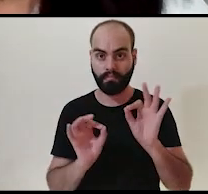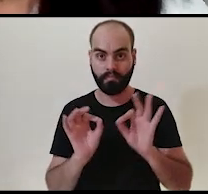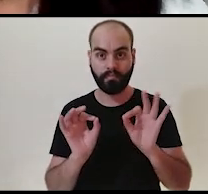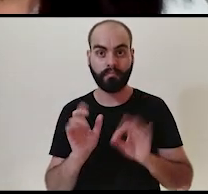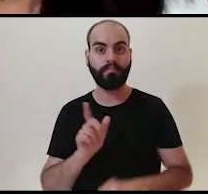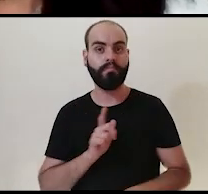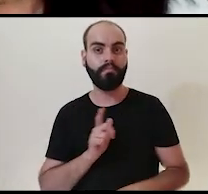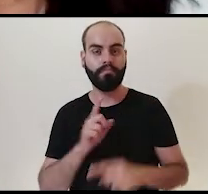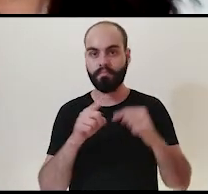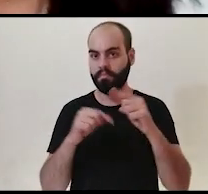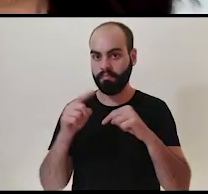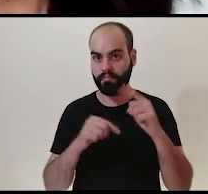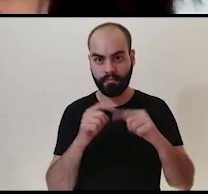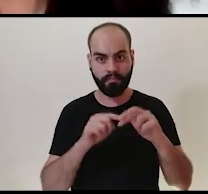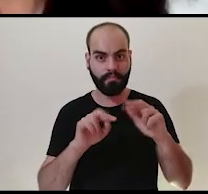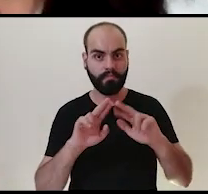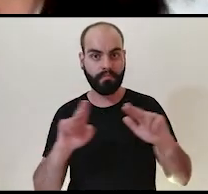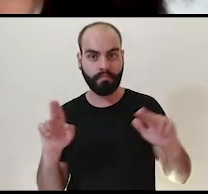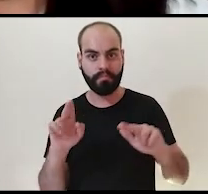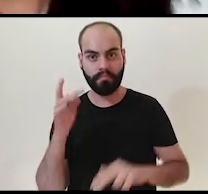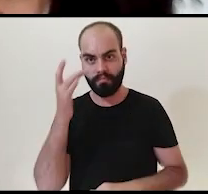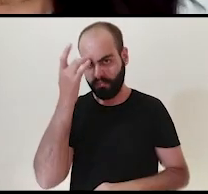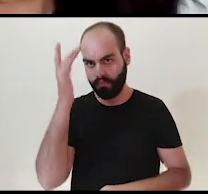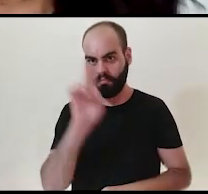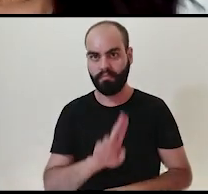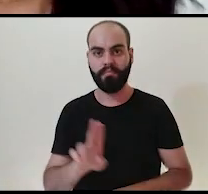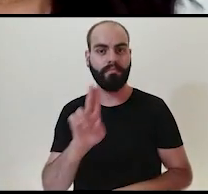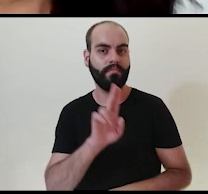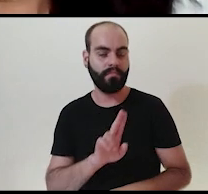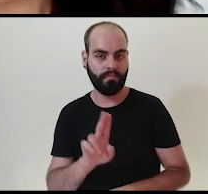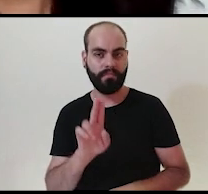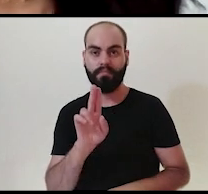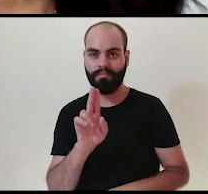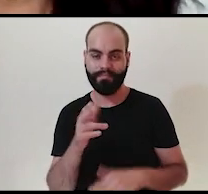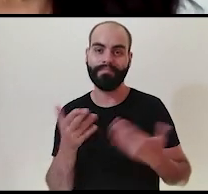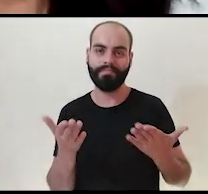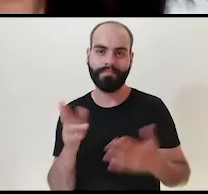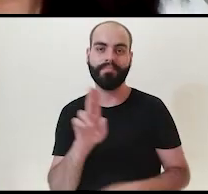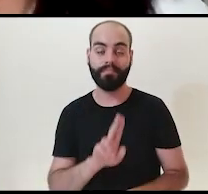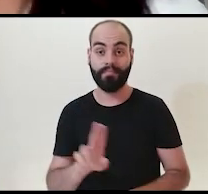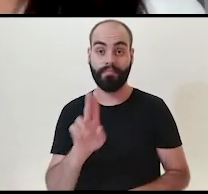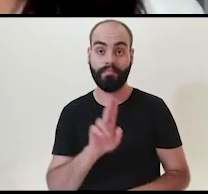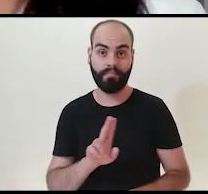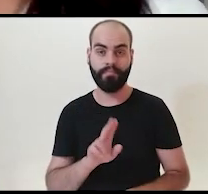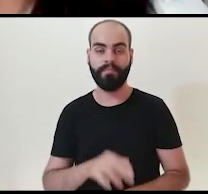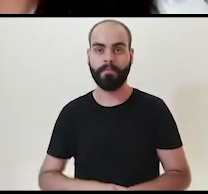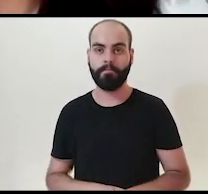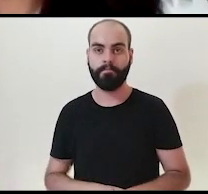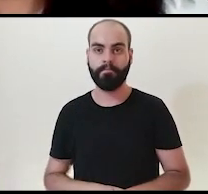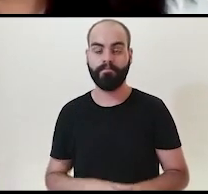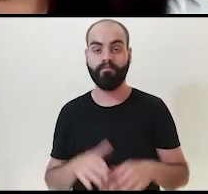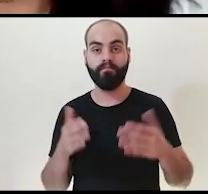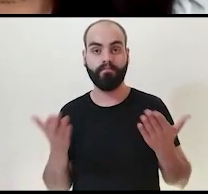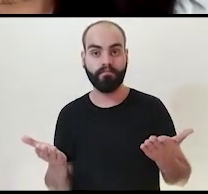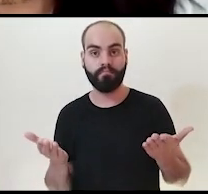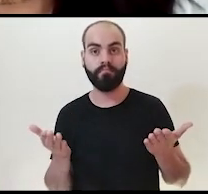essas ferramentas que são fáceis de usar, né, Sim, por que não usar? E concordo. aí, assim, coloquei